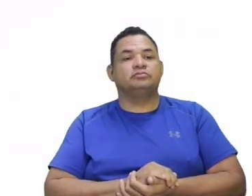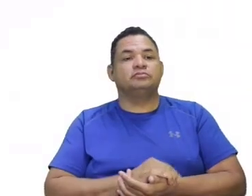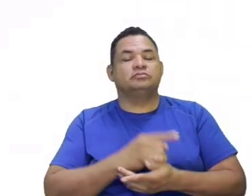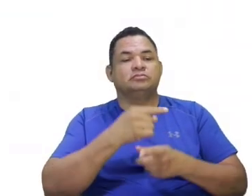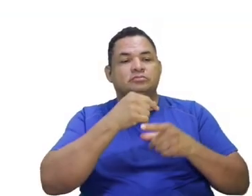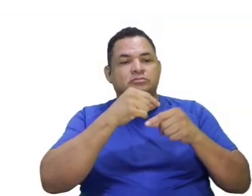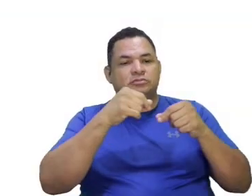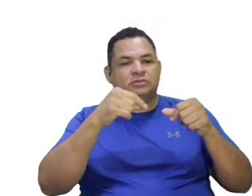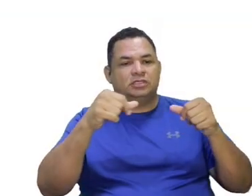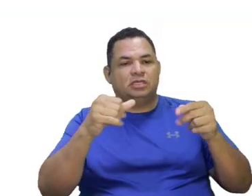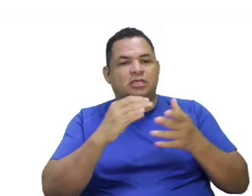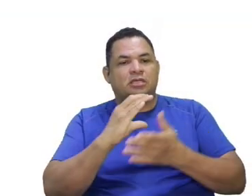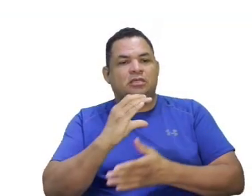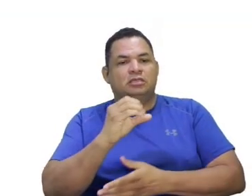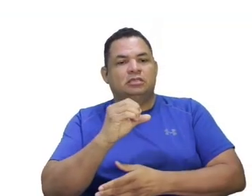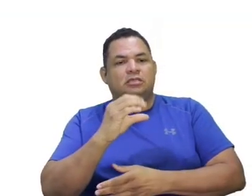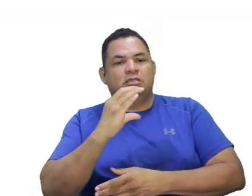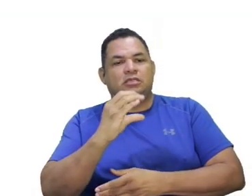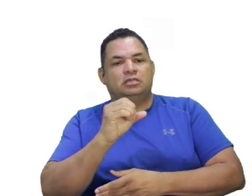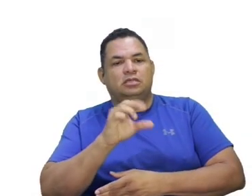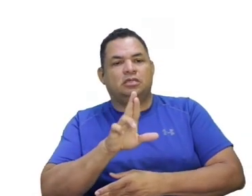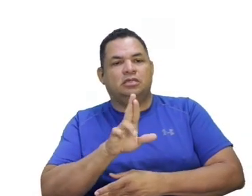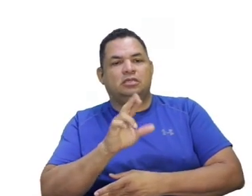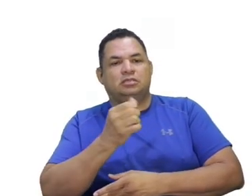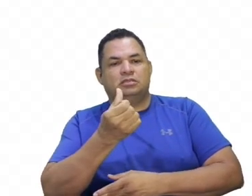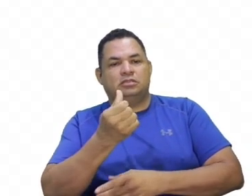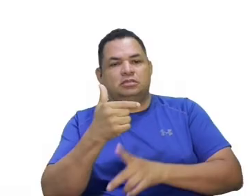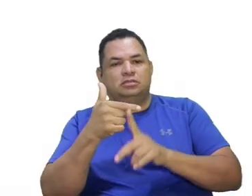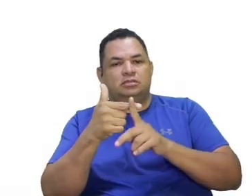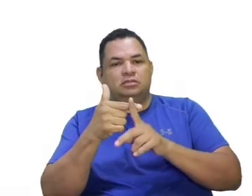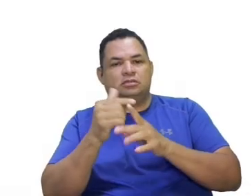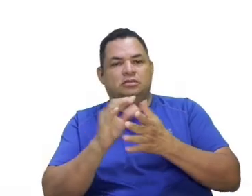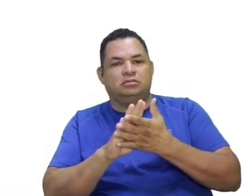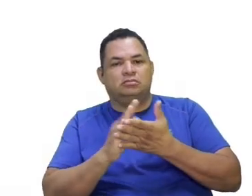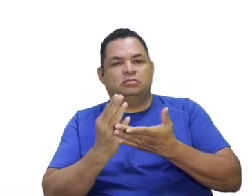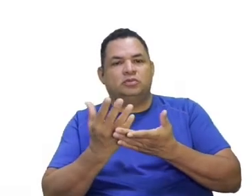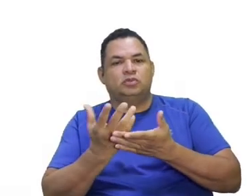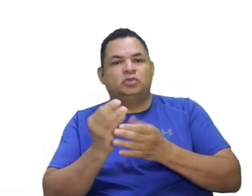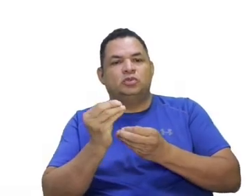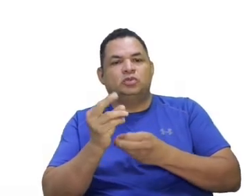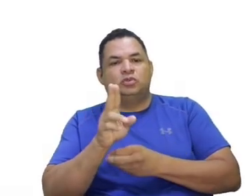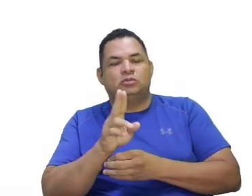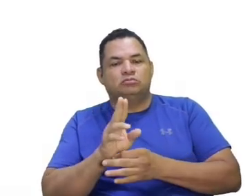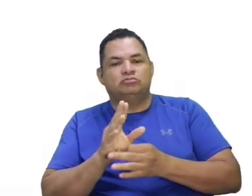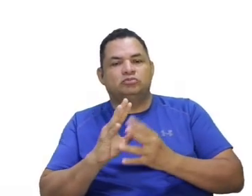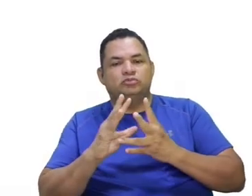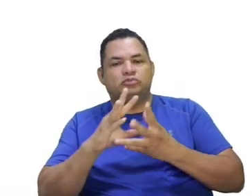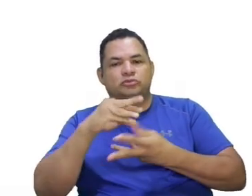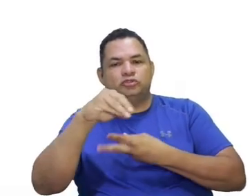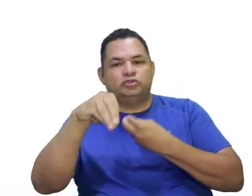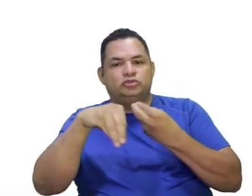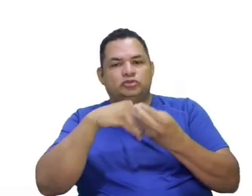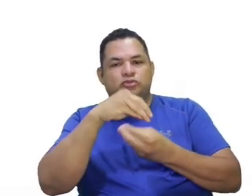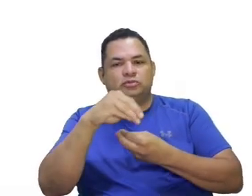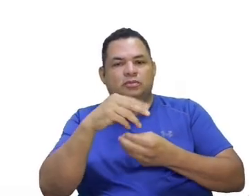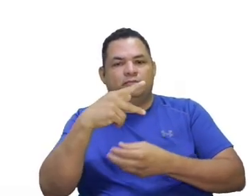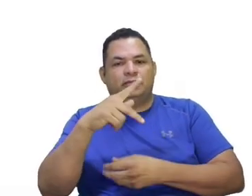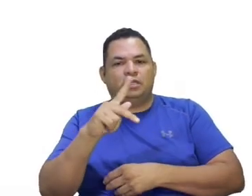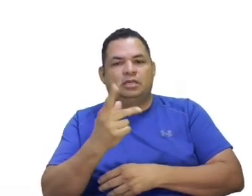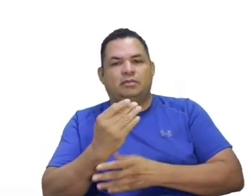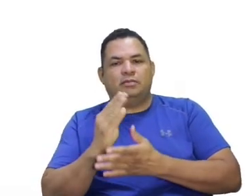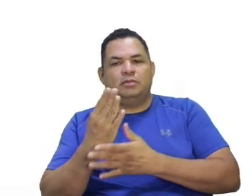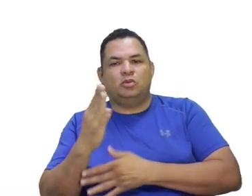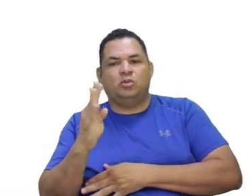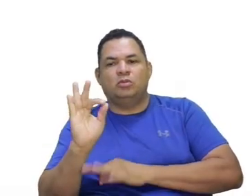Os sais de cromo 6+, são, em geral, solúveis no